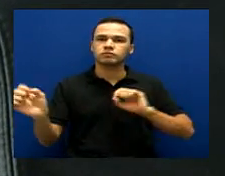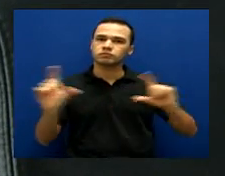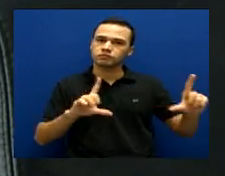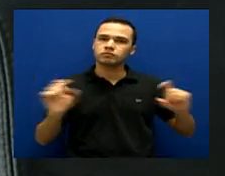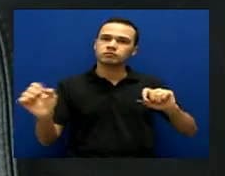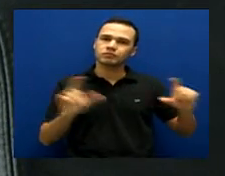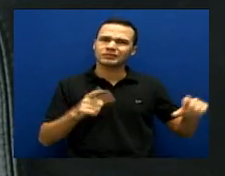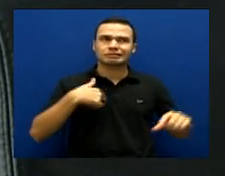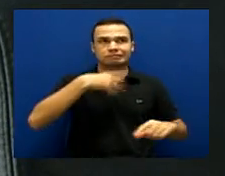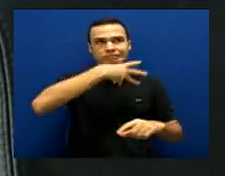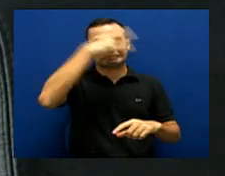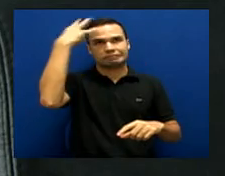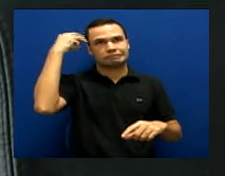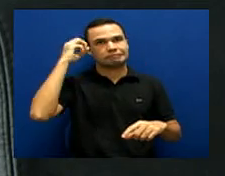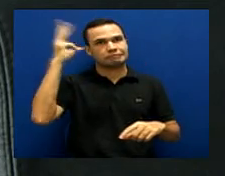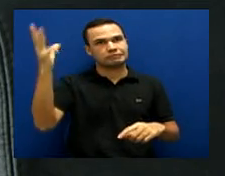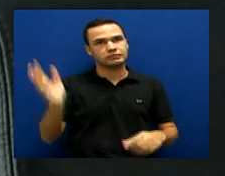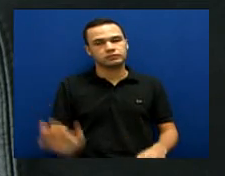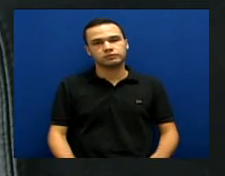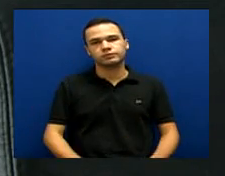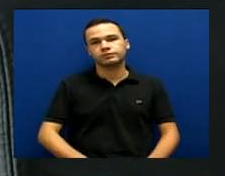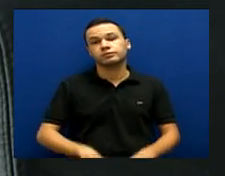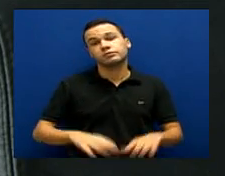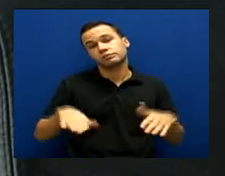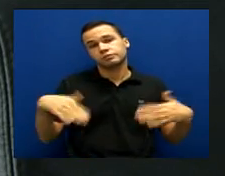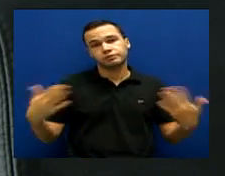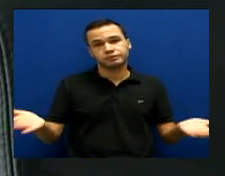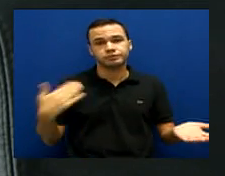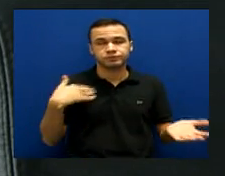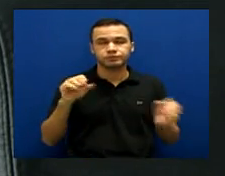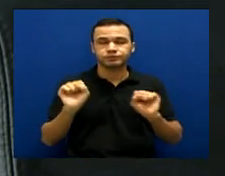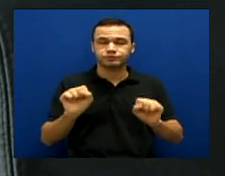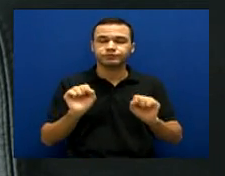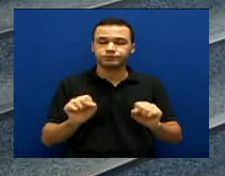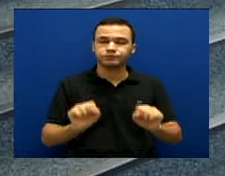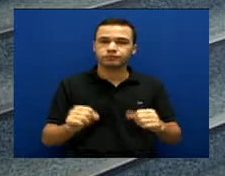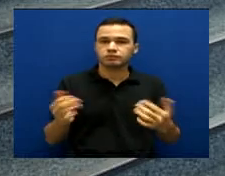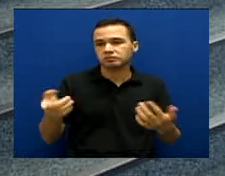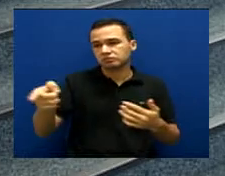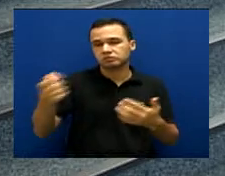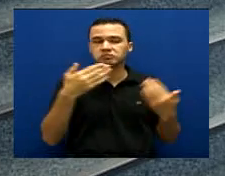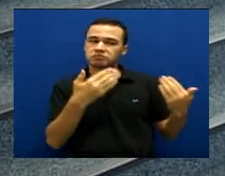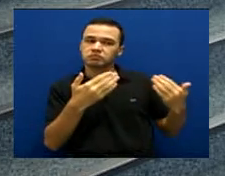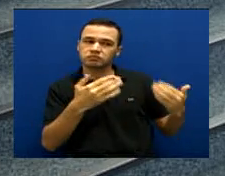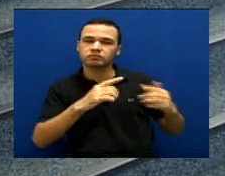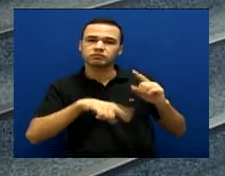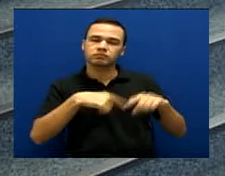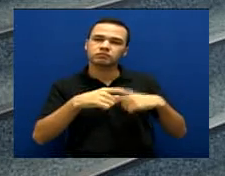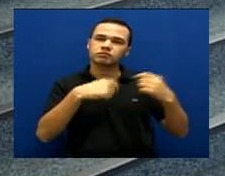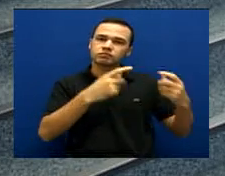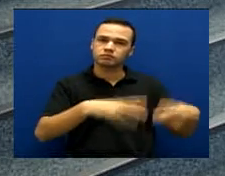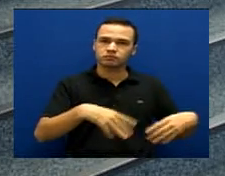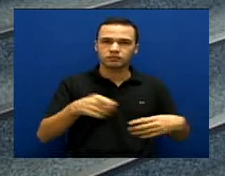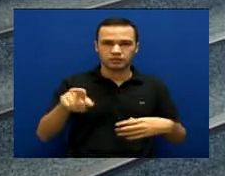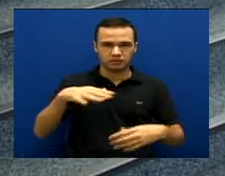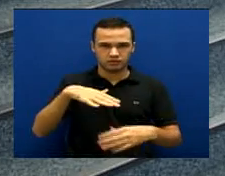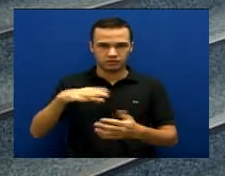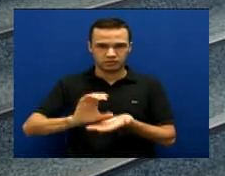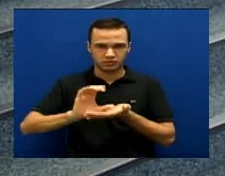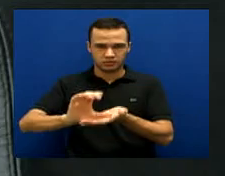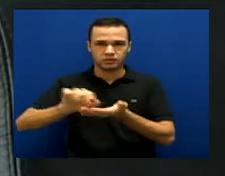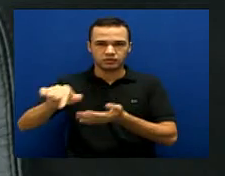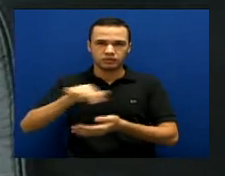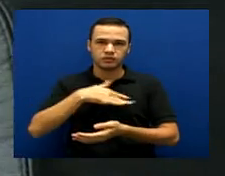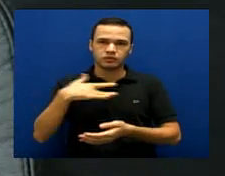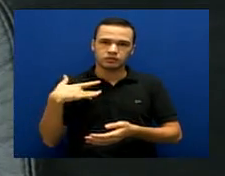esqueça do que nem sabendo então tonto pode ser a família pode ser se tiver alguma dúvida gente conhece já nos telefones para onde vai ser reunir